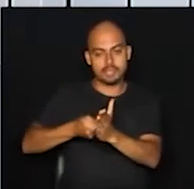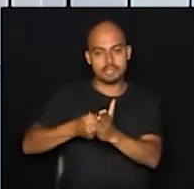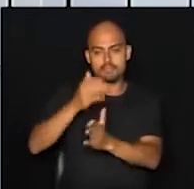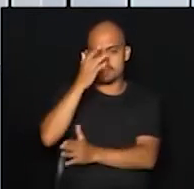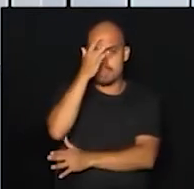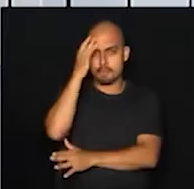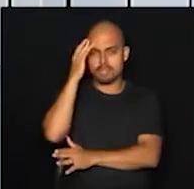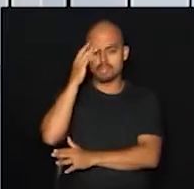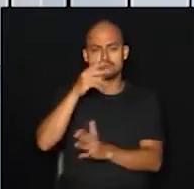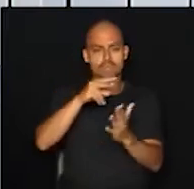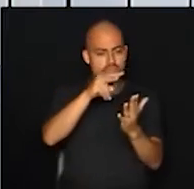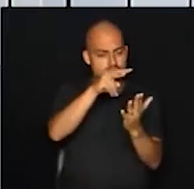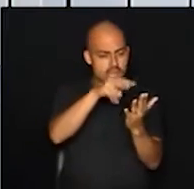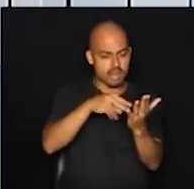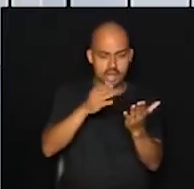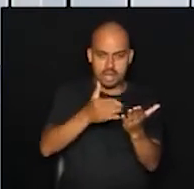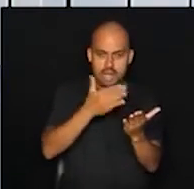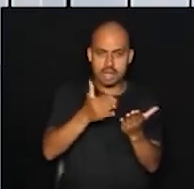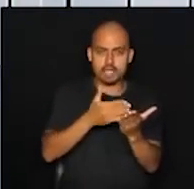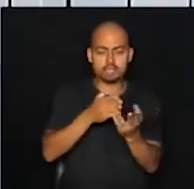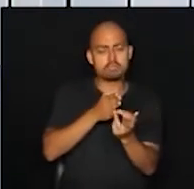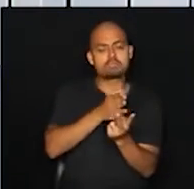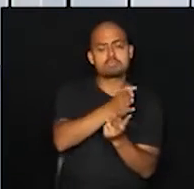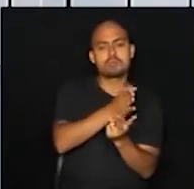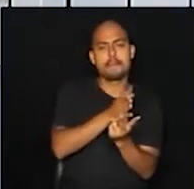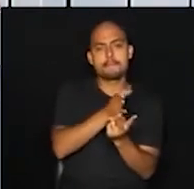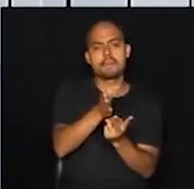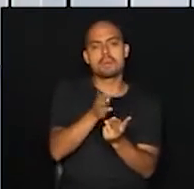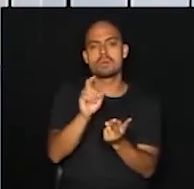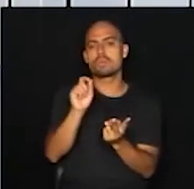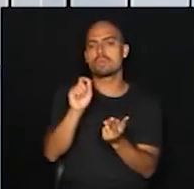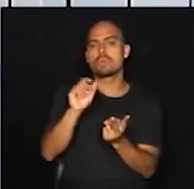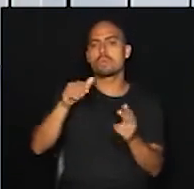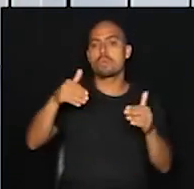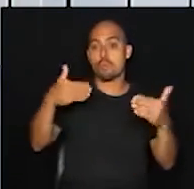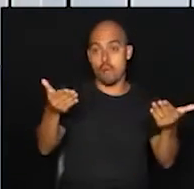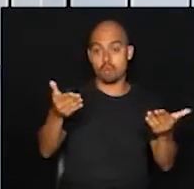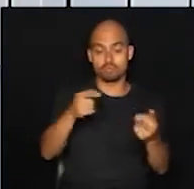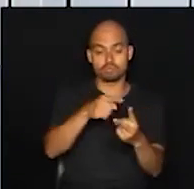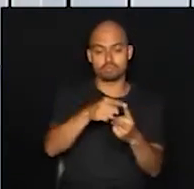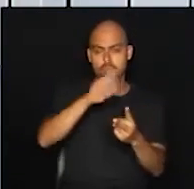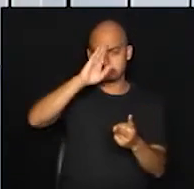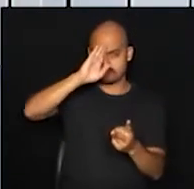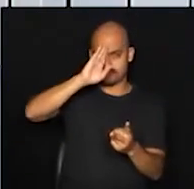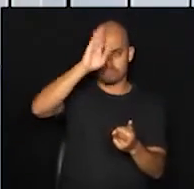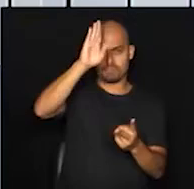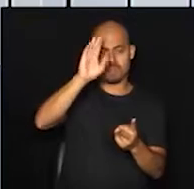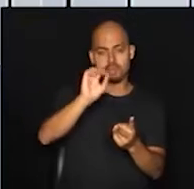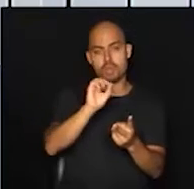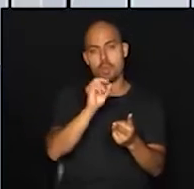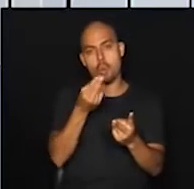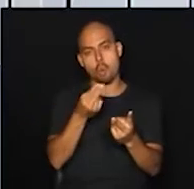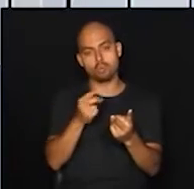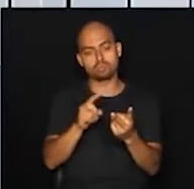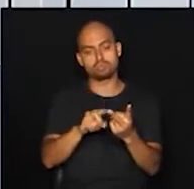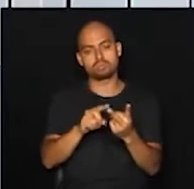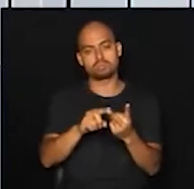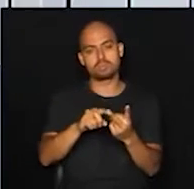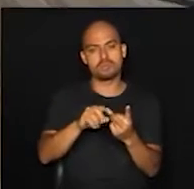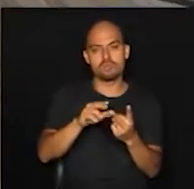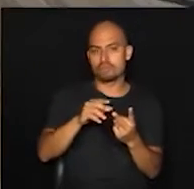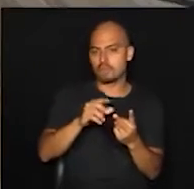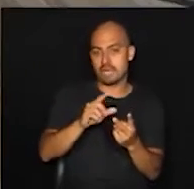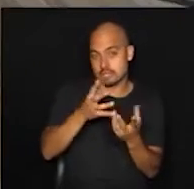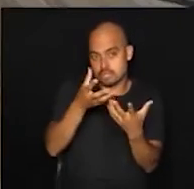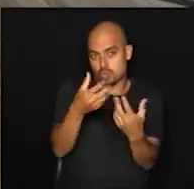livro vai encontrar qual viés? Daquele papel fundamental ou mais ou menos entrou na onda? O que você pode